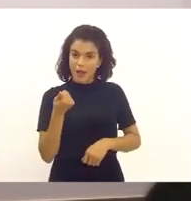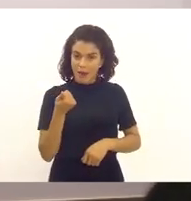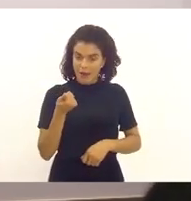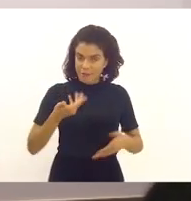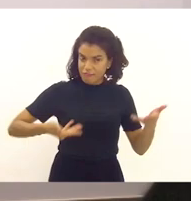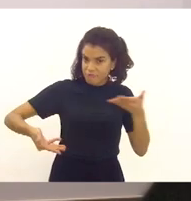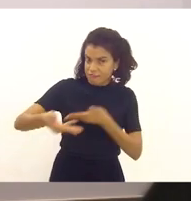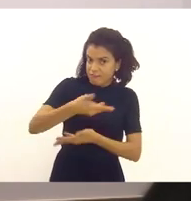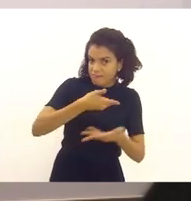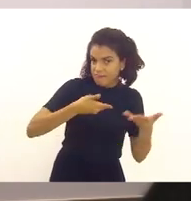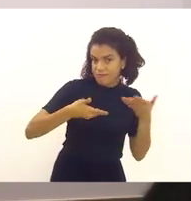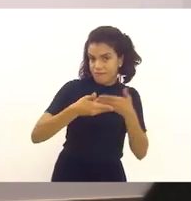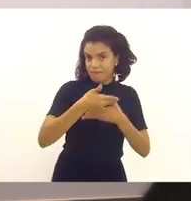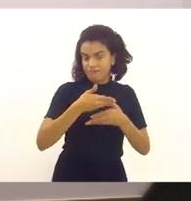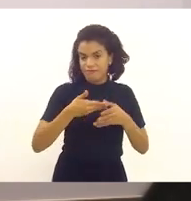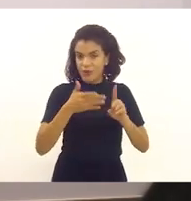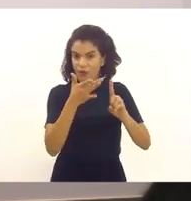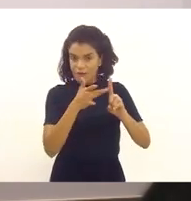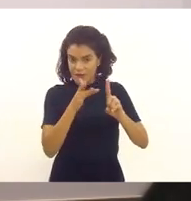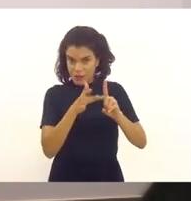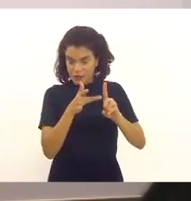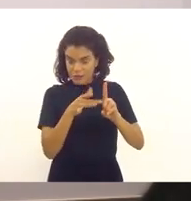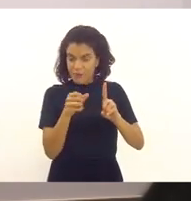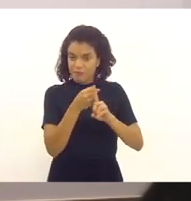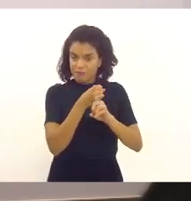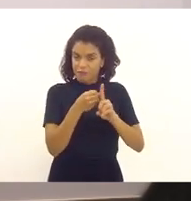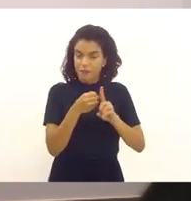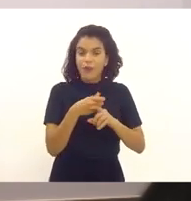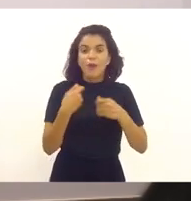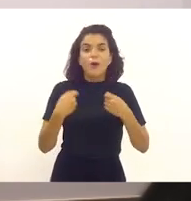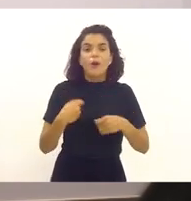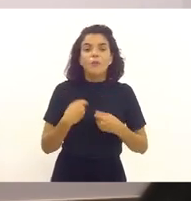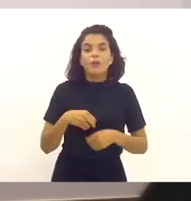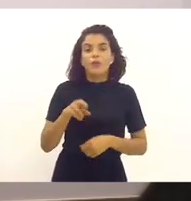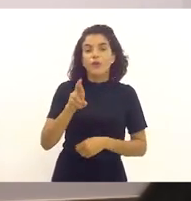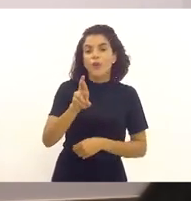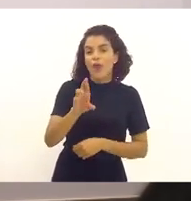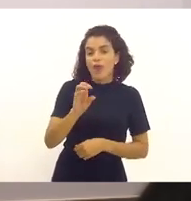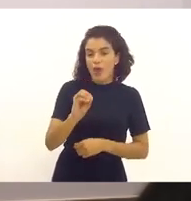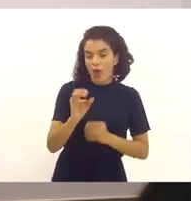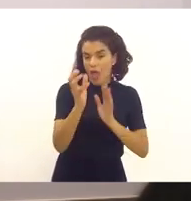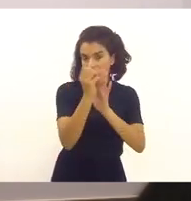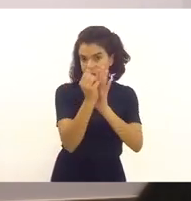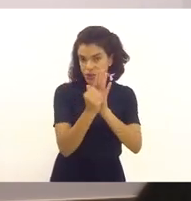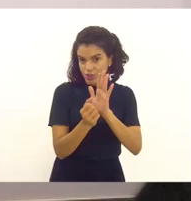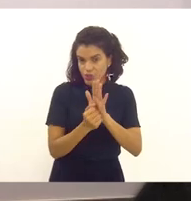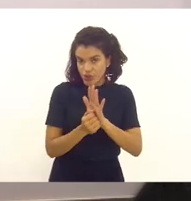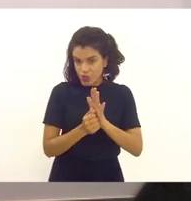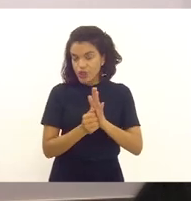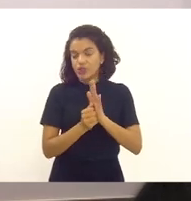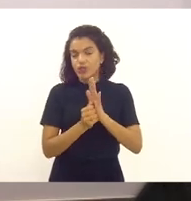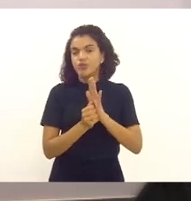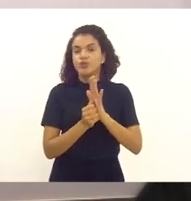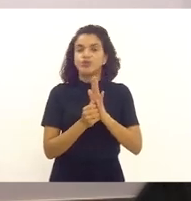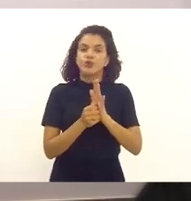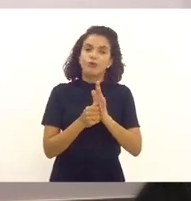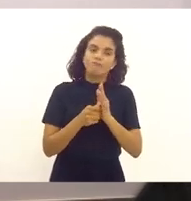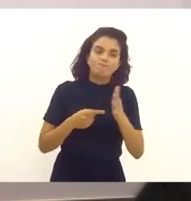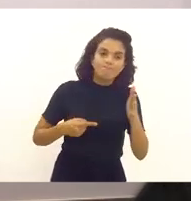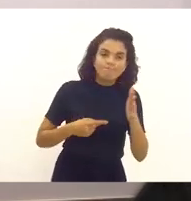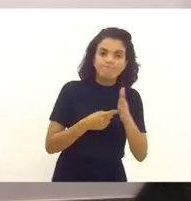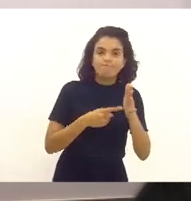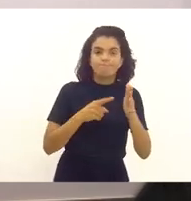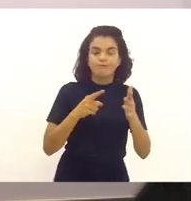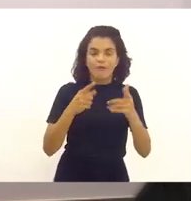relação eu preciso que um ro ele tenha traga o maior número